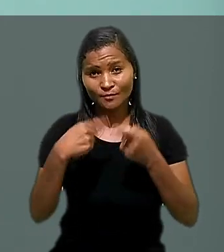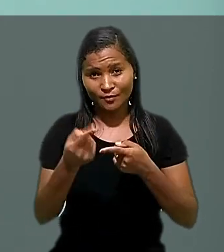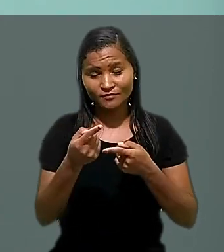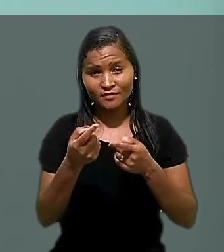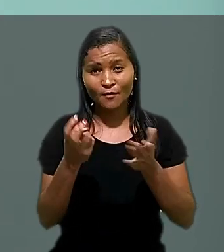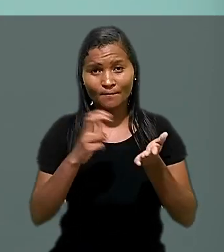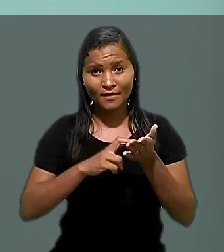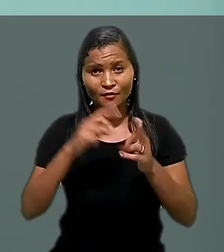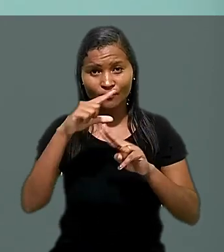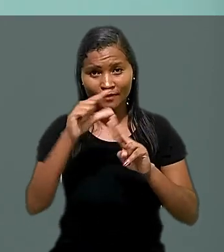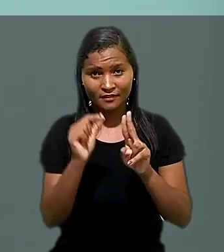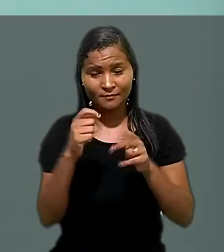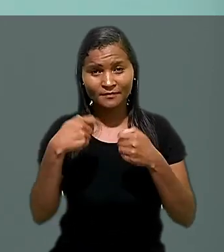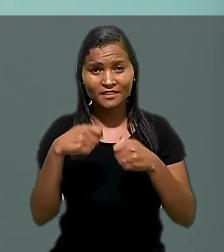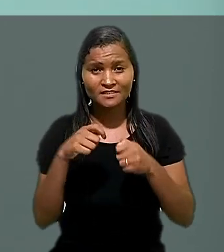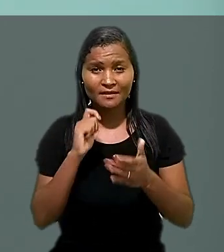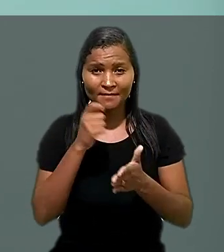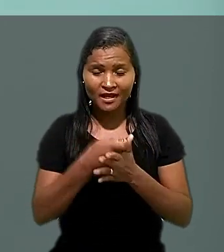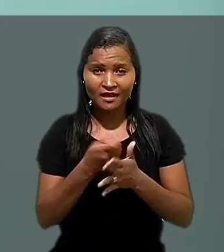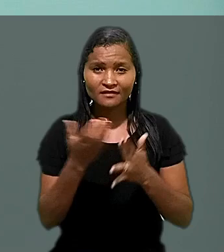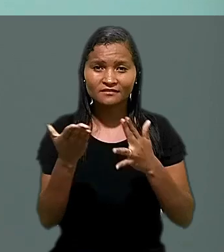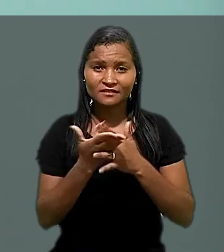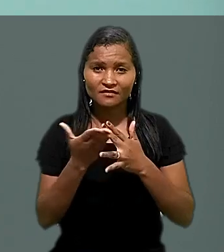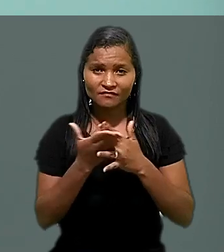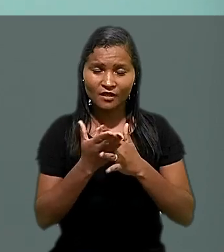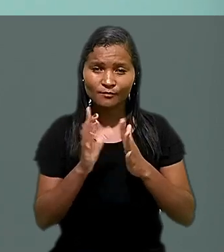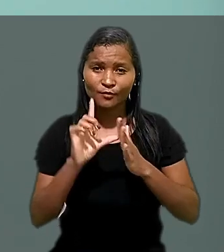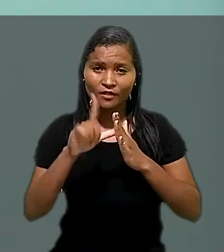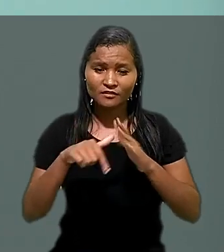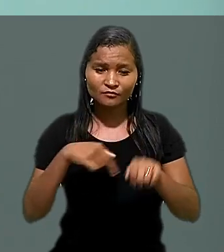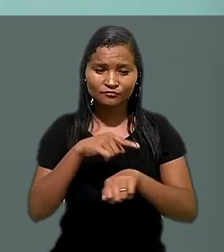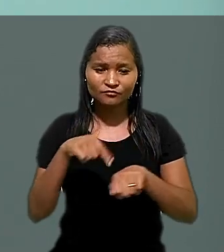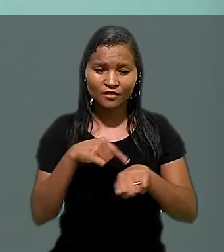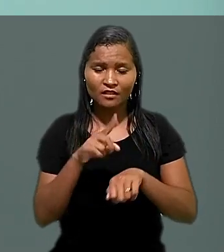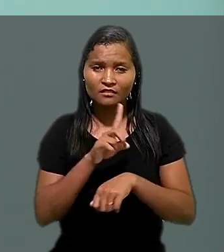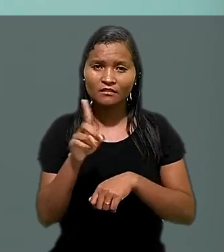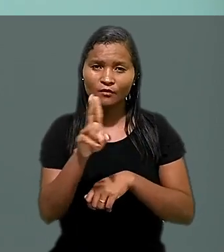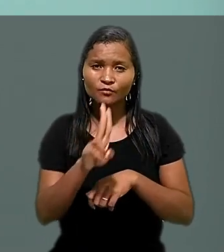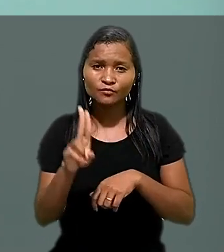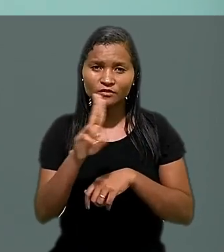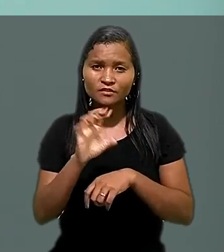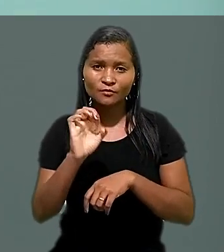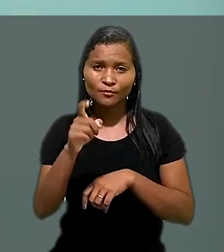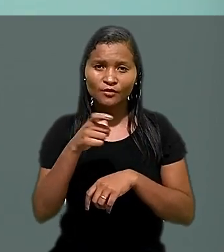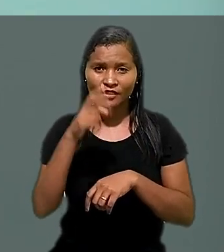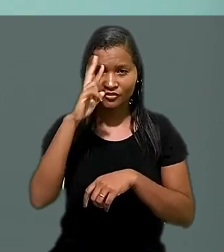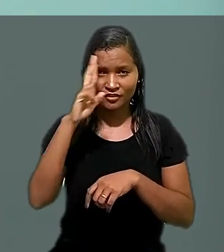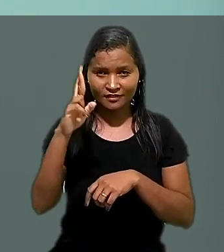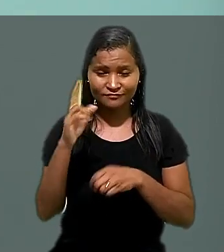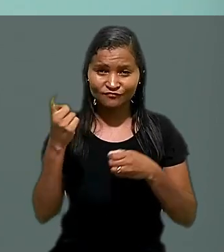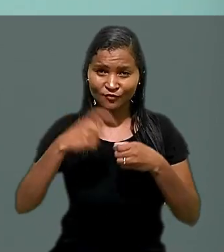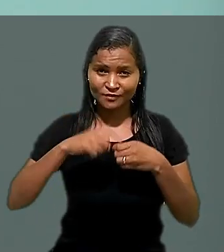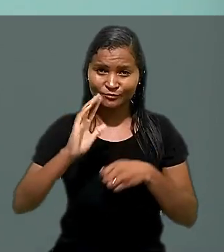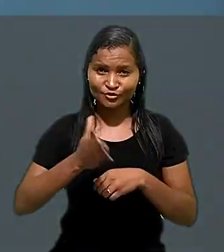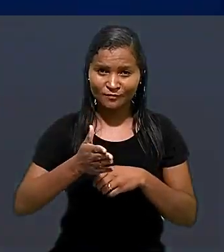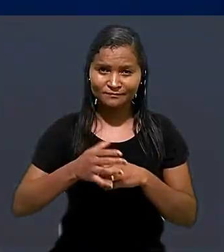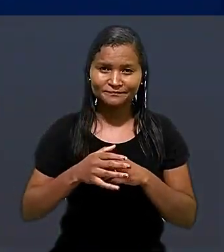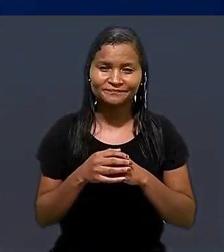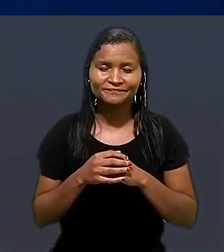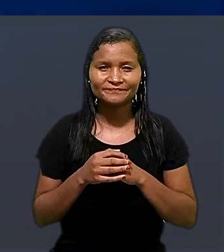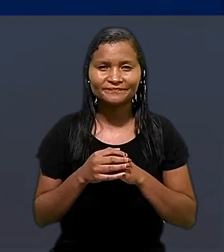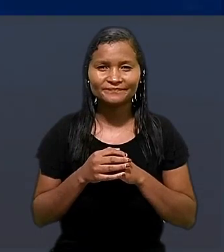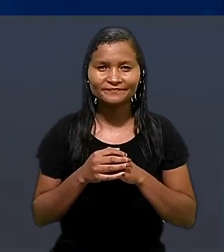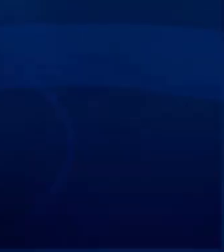bloco, o Banco Bradesco deve pagar por intervalo de prorrogação de jornada não usufruído por ex-gerente. A gente volta já.